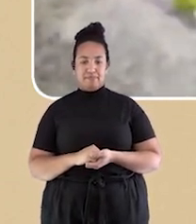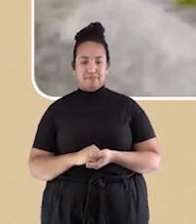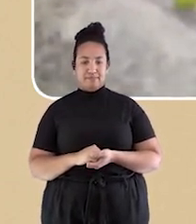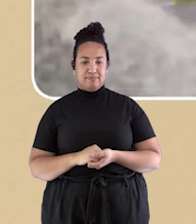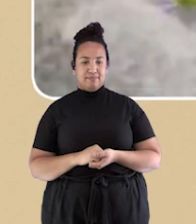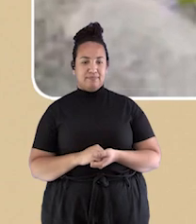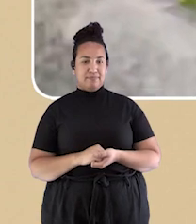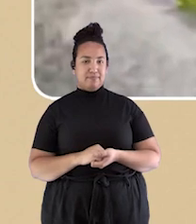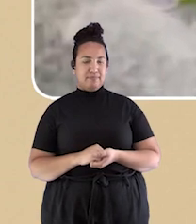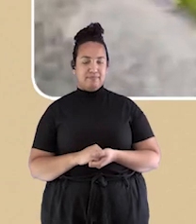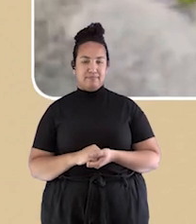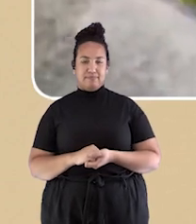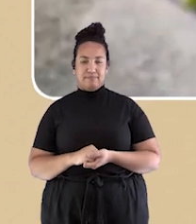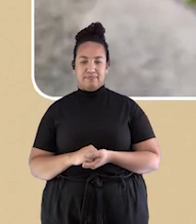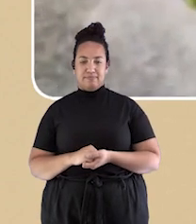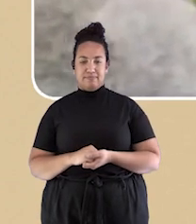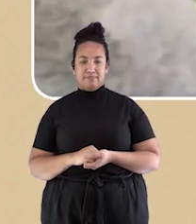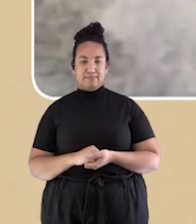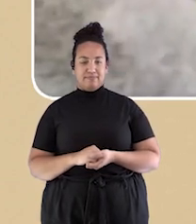montar. Que